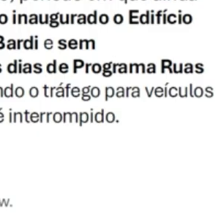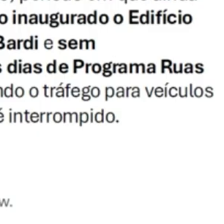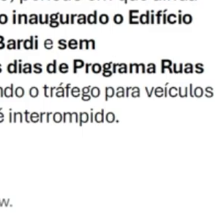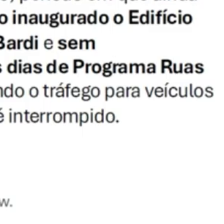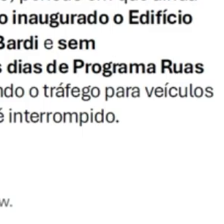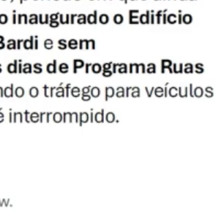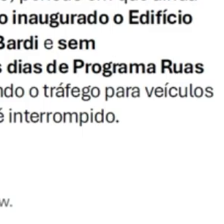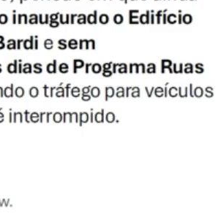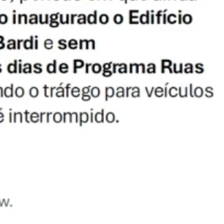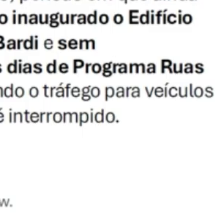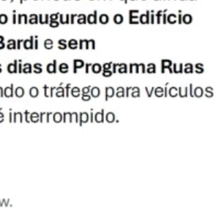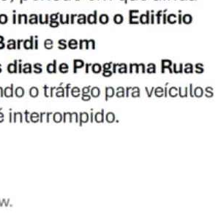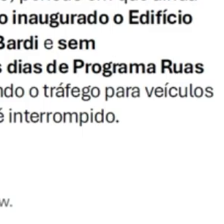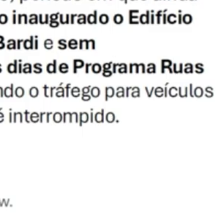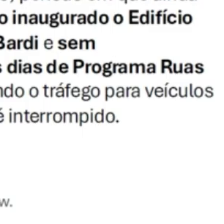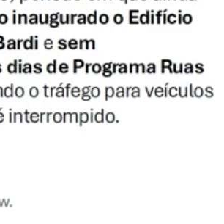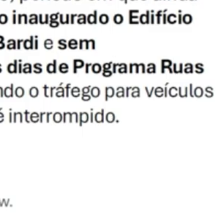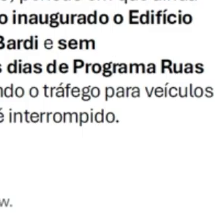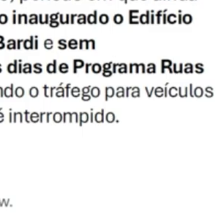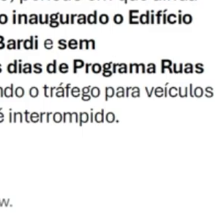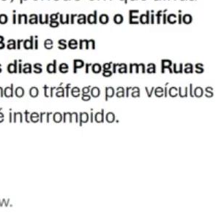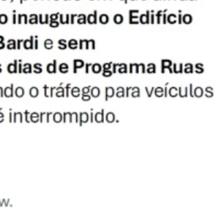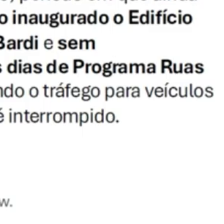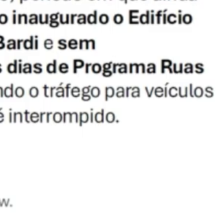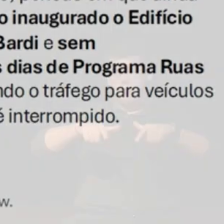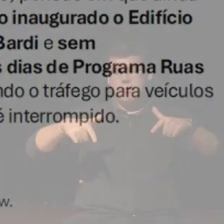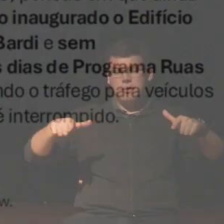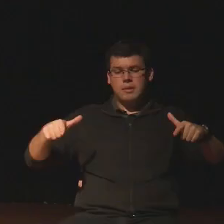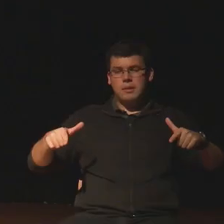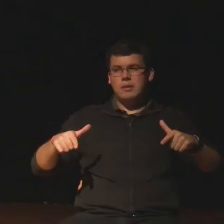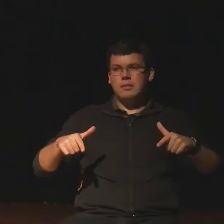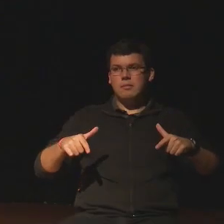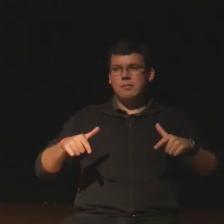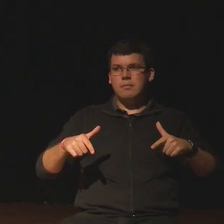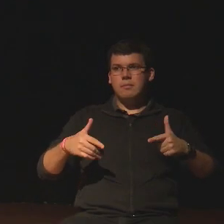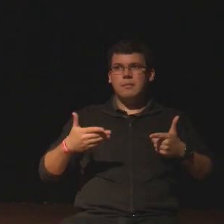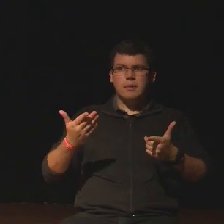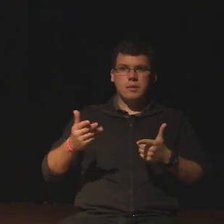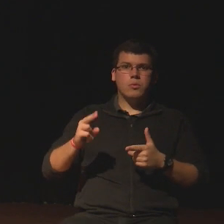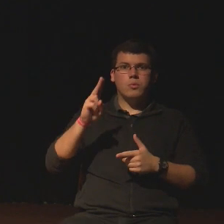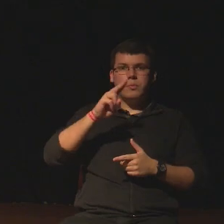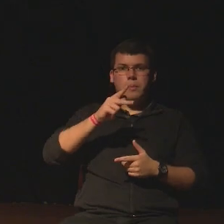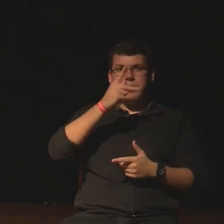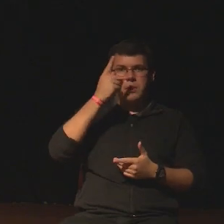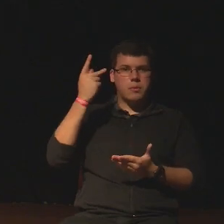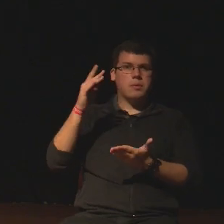tendo um espaçamento que faz com que ele seja utilizado como estacionamento.